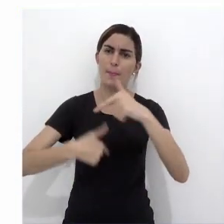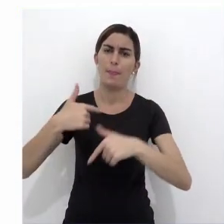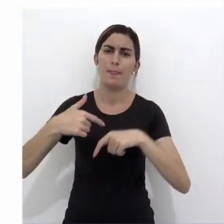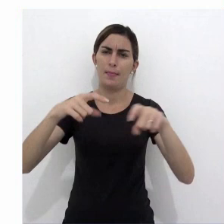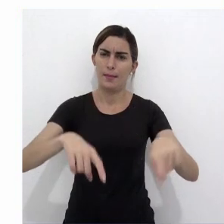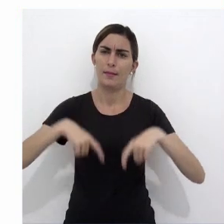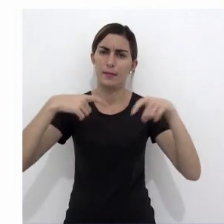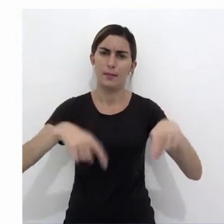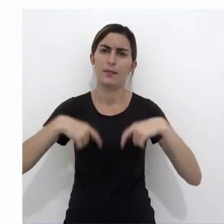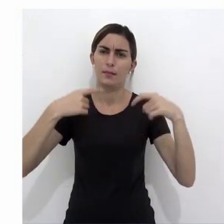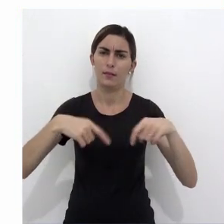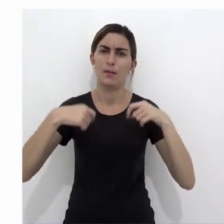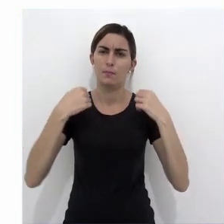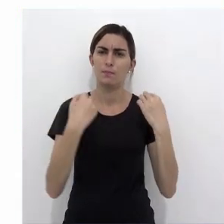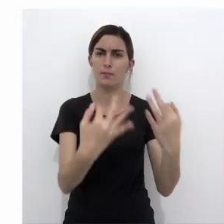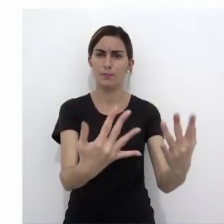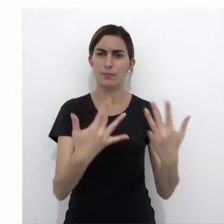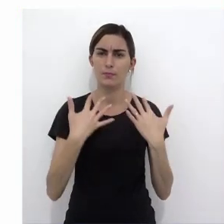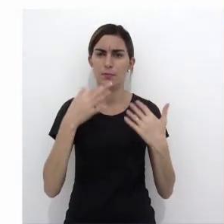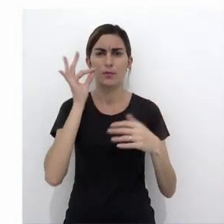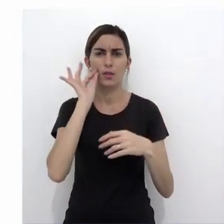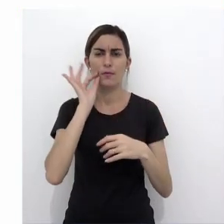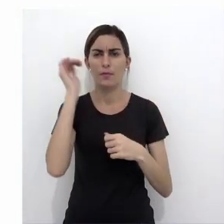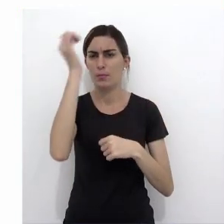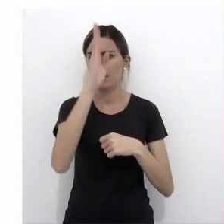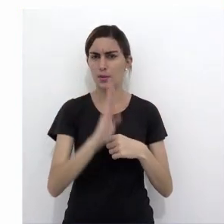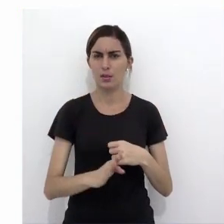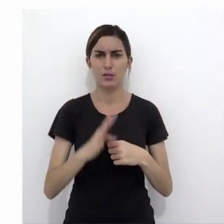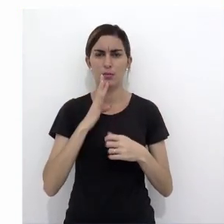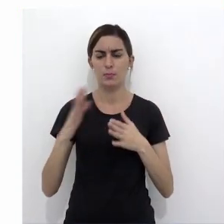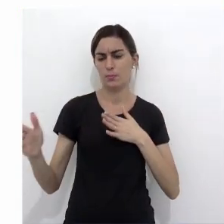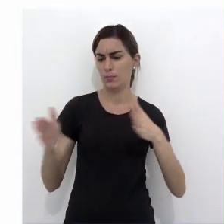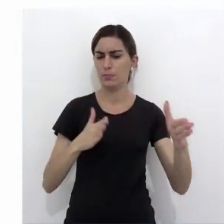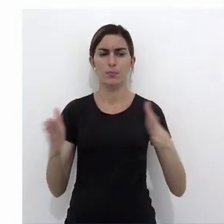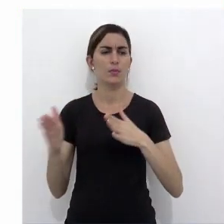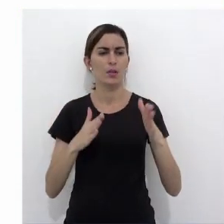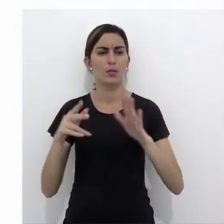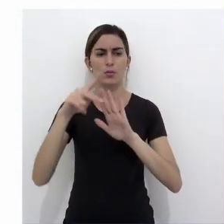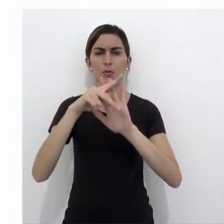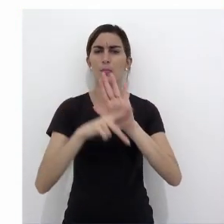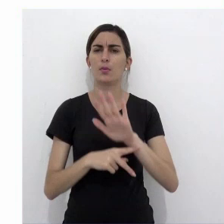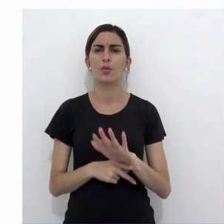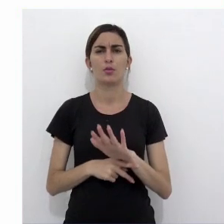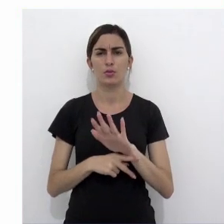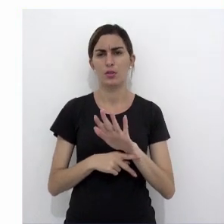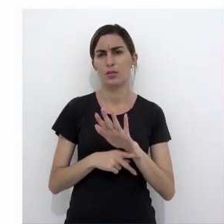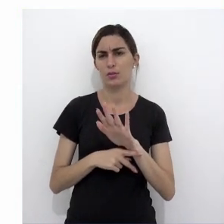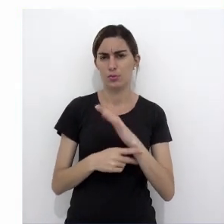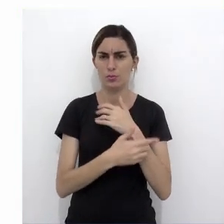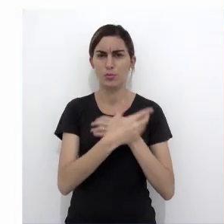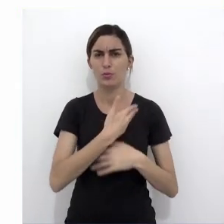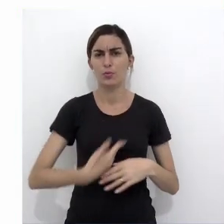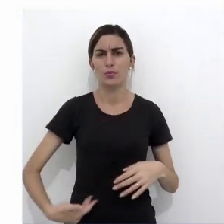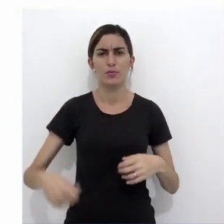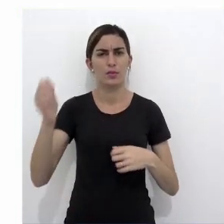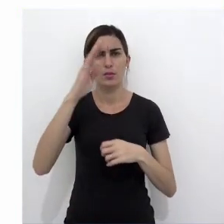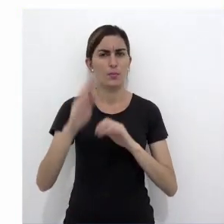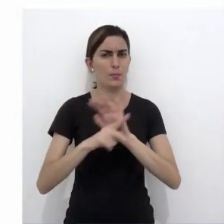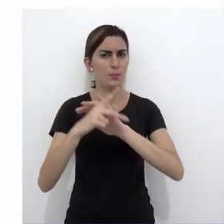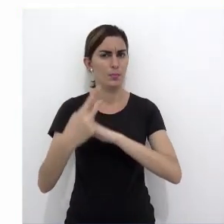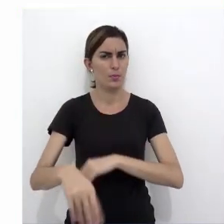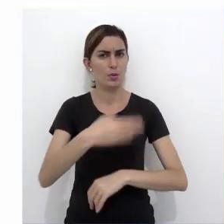café. Okay? O Brasil conheceu nesse período um projeto civilizador do governo brasileiro, onde o próprio governo